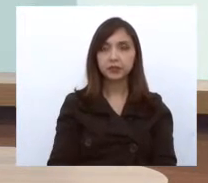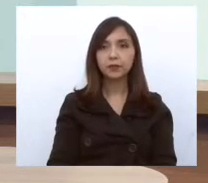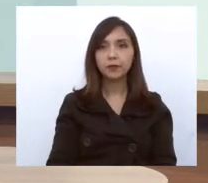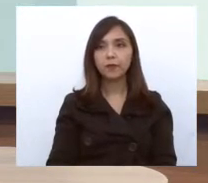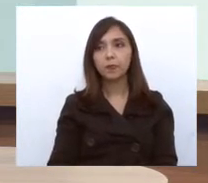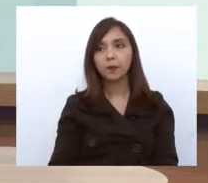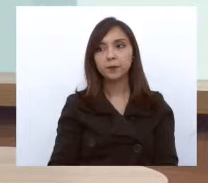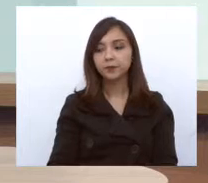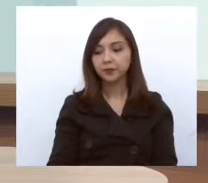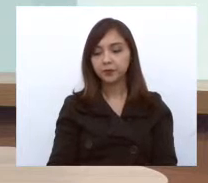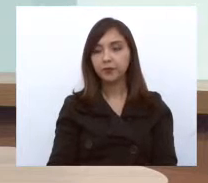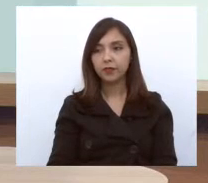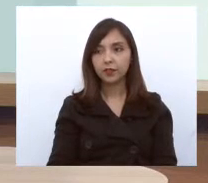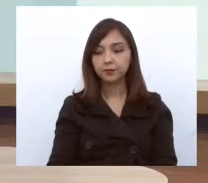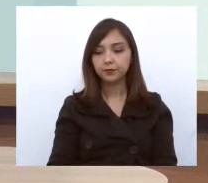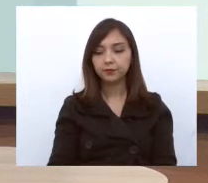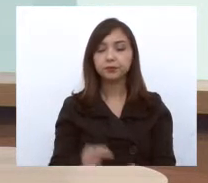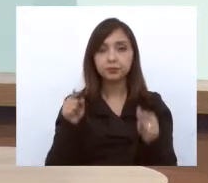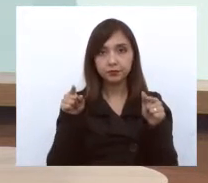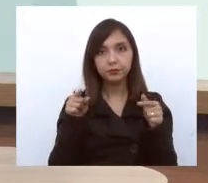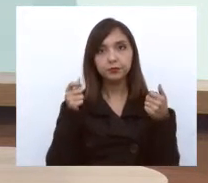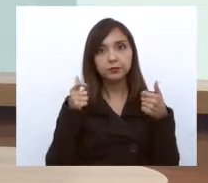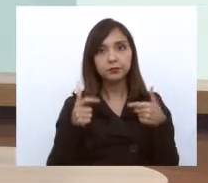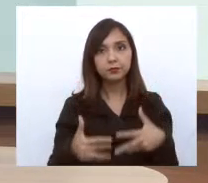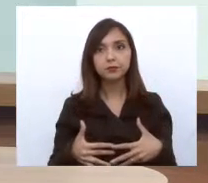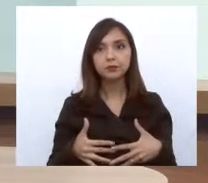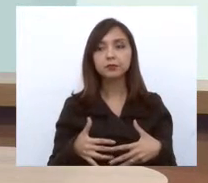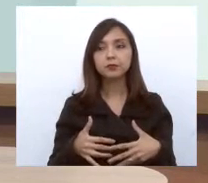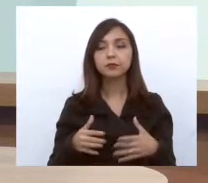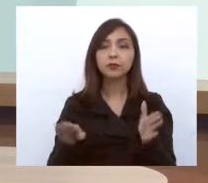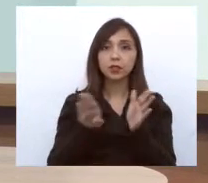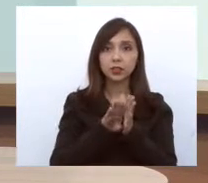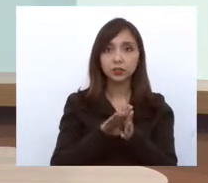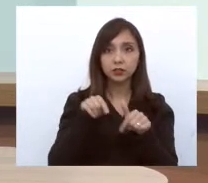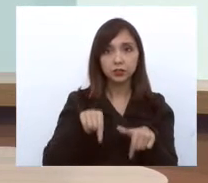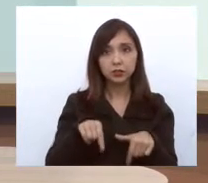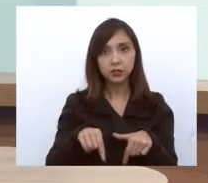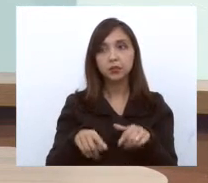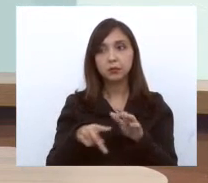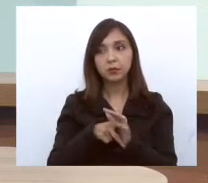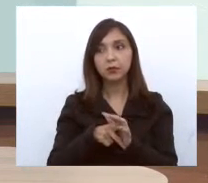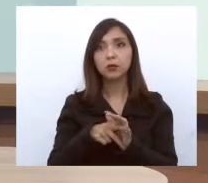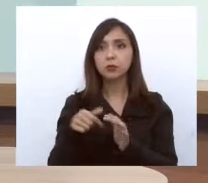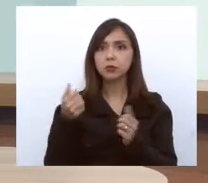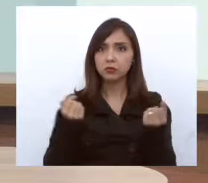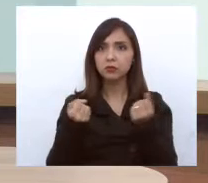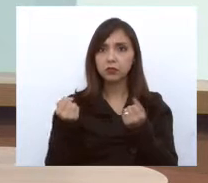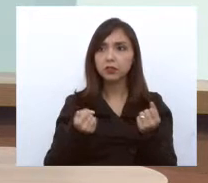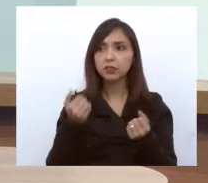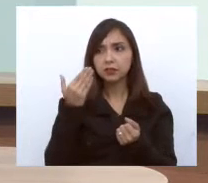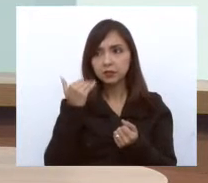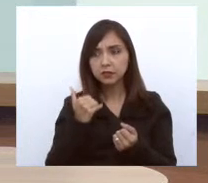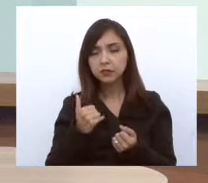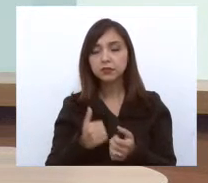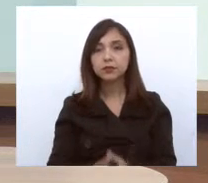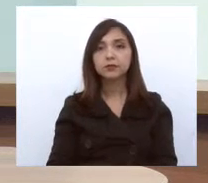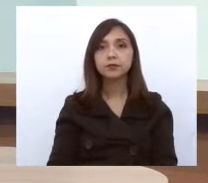a pessoa, ao ser autuada, ao chegar ao seu veículo, saiba que foi